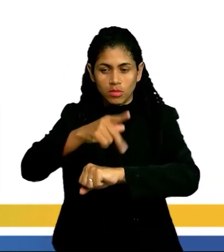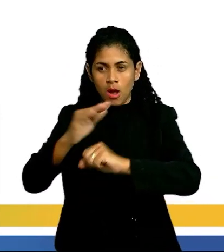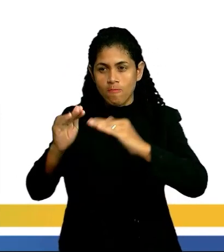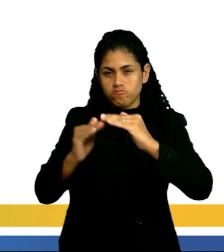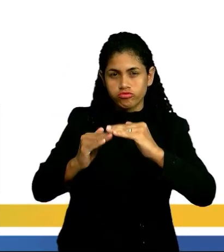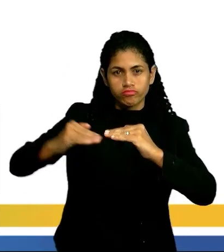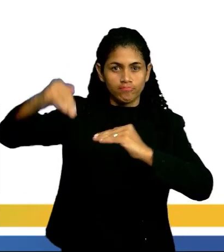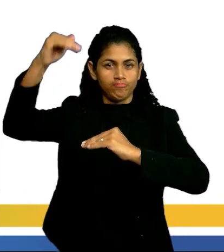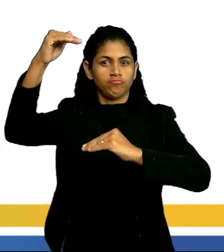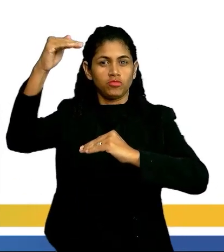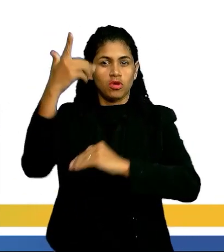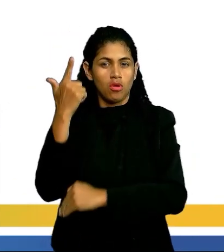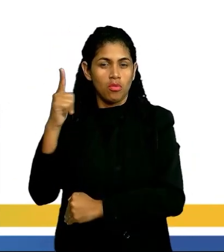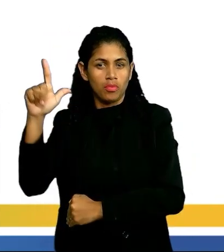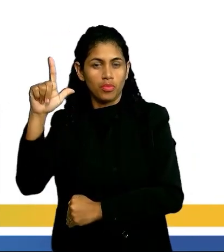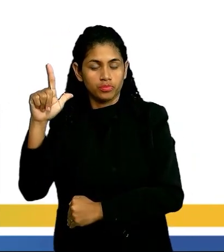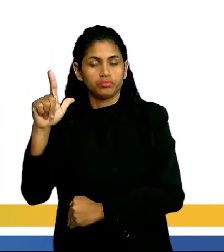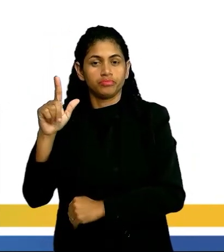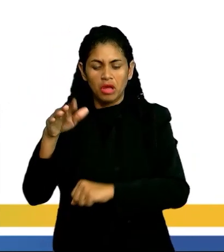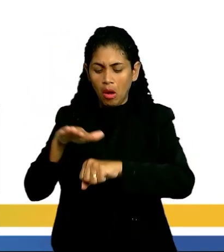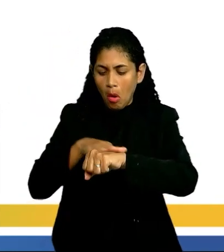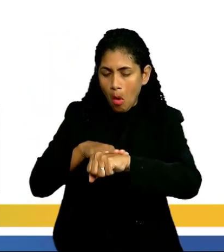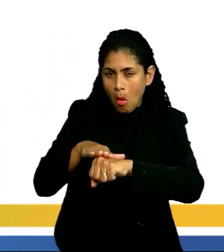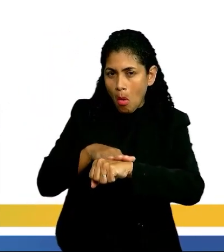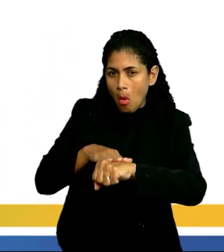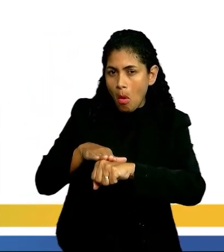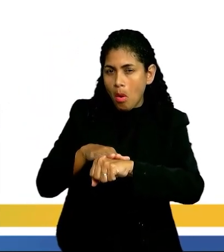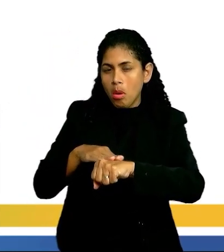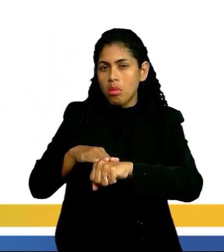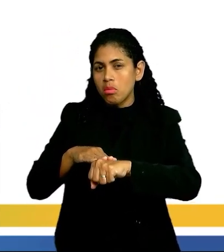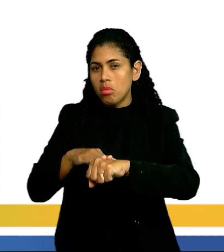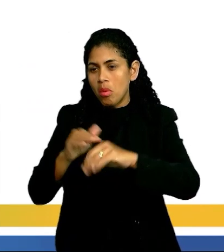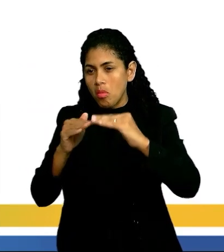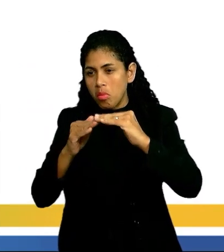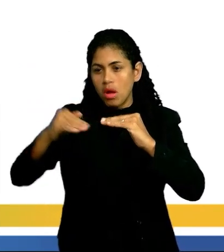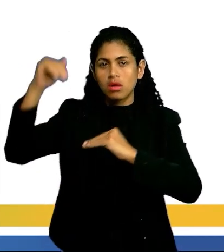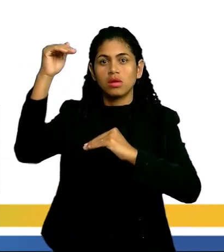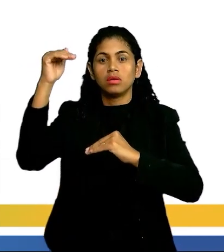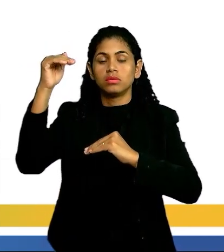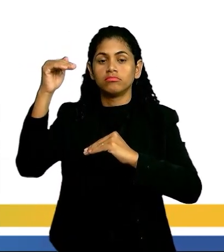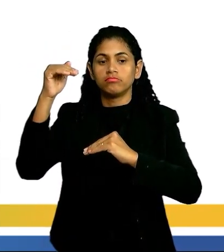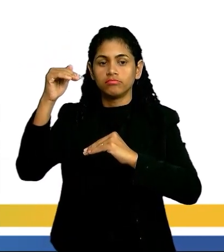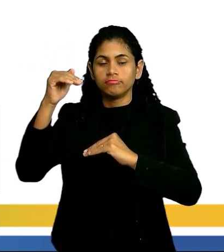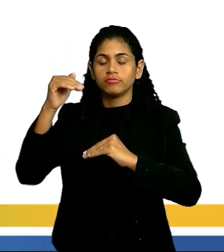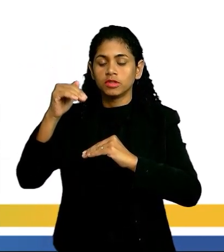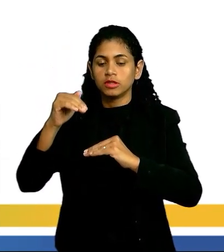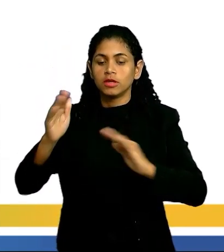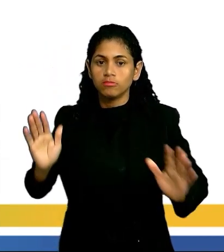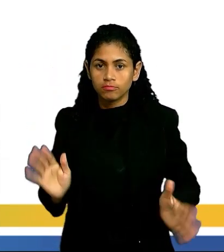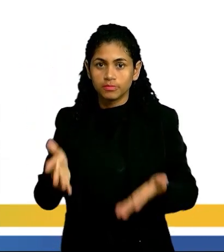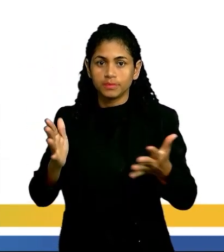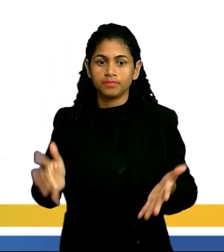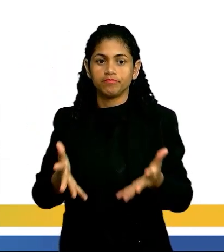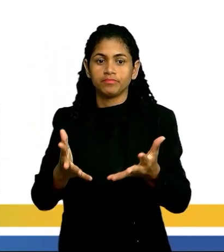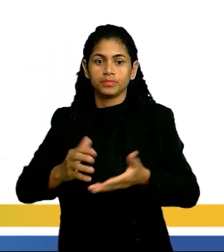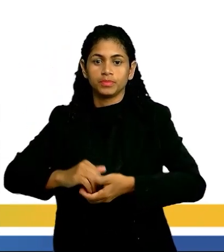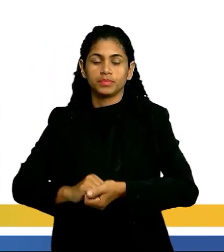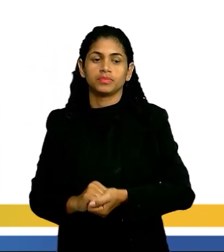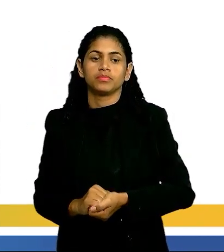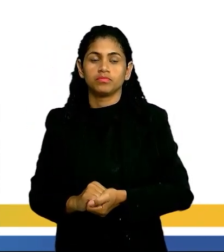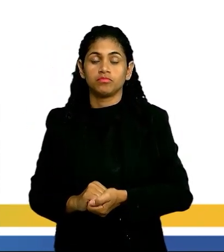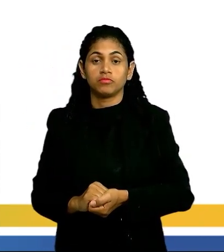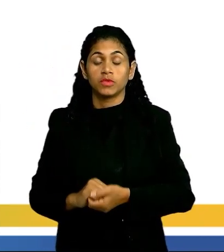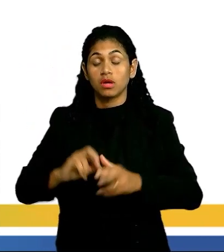que há uma raça superior à outra, ela vai ser muito alimentada. O corporativismo, mais presente no fascismo, né? Onde